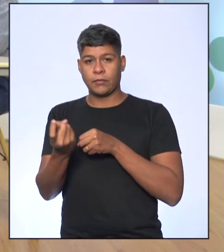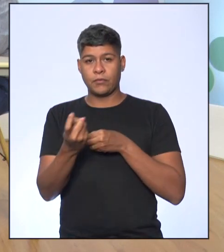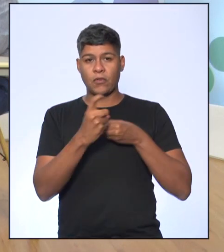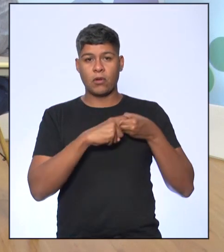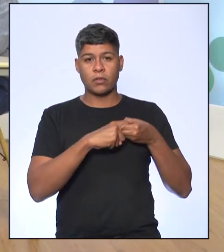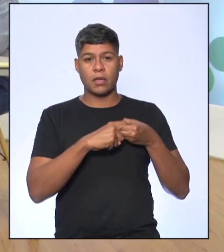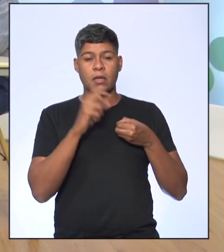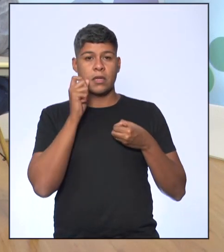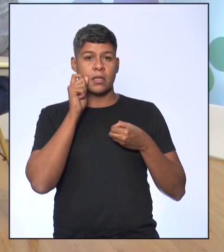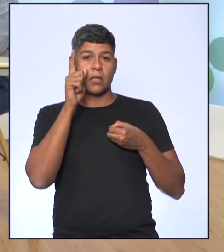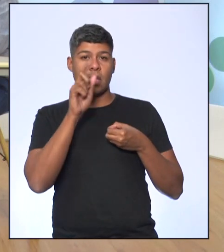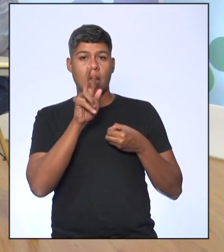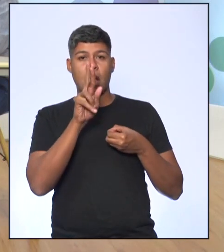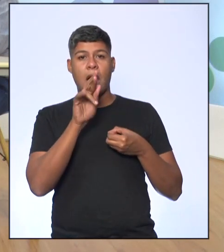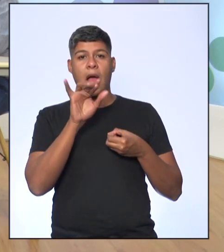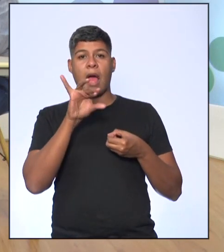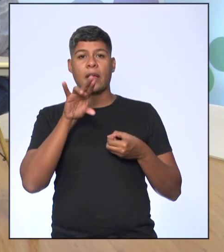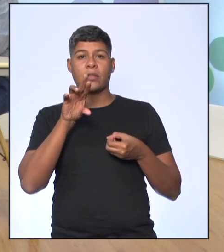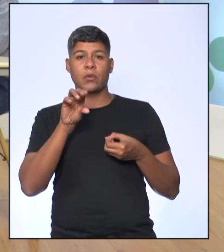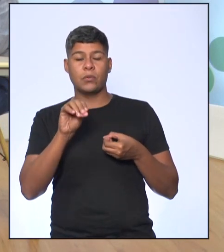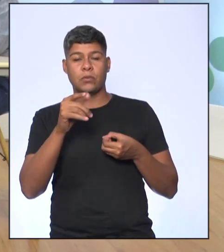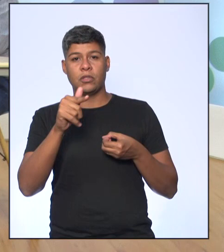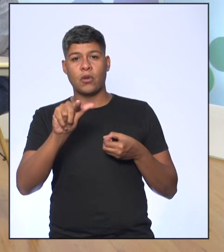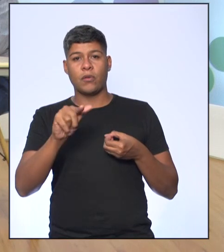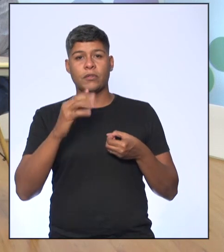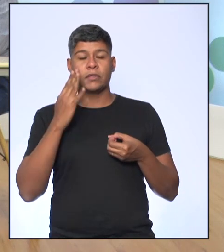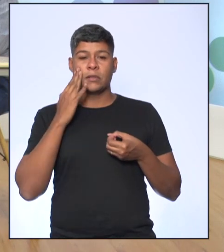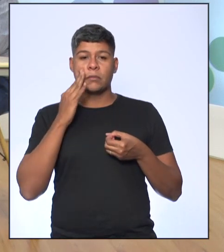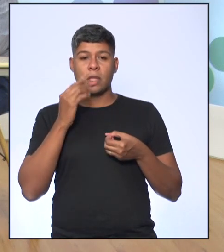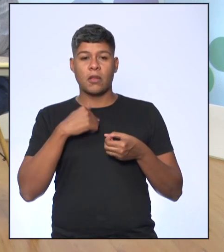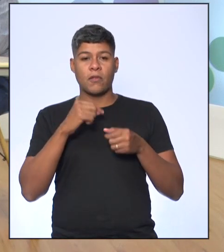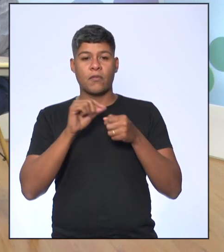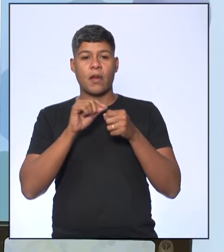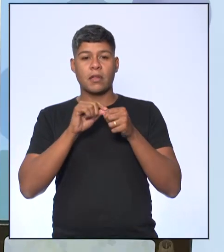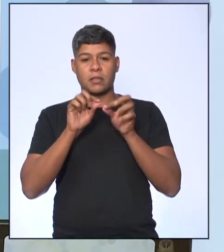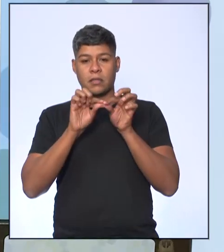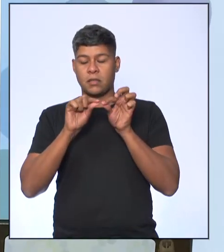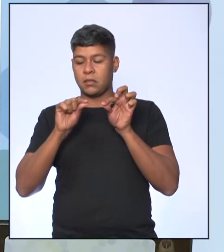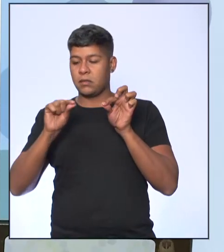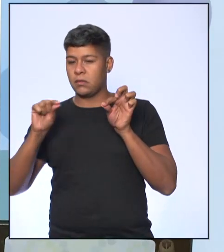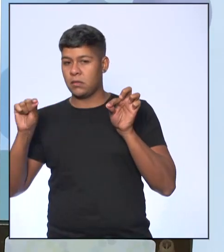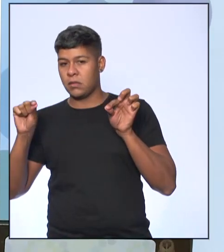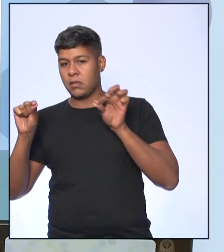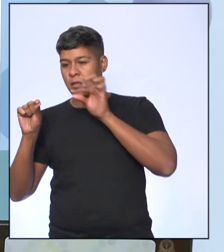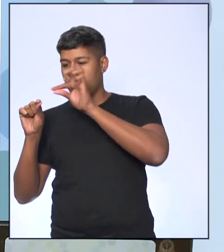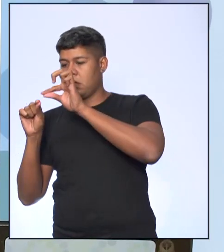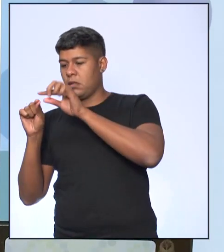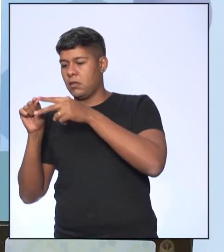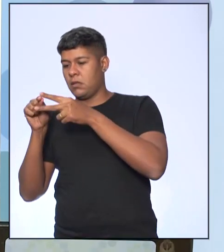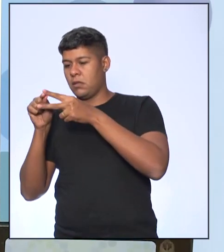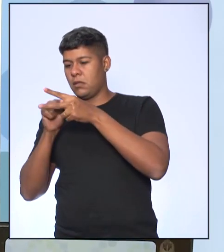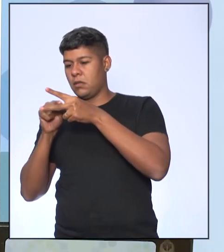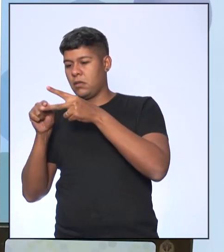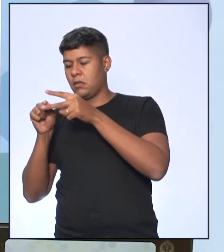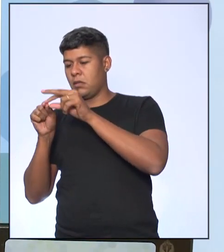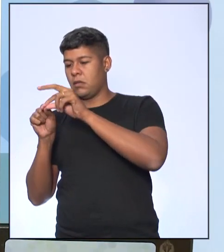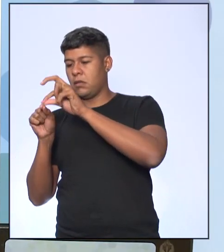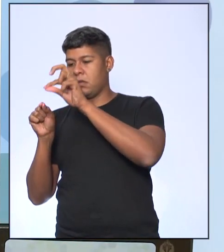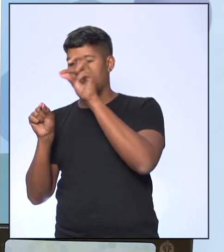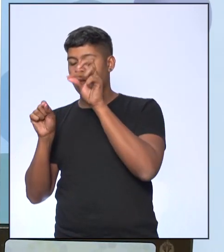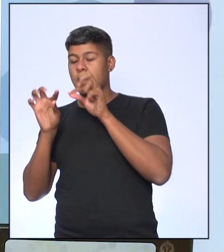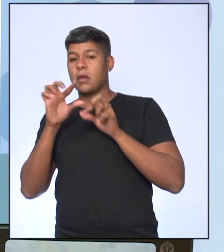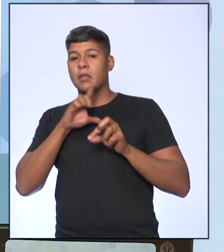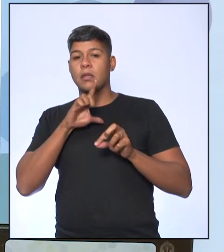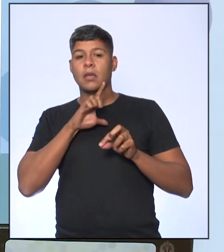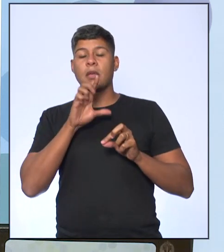voltar na ideia do rádio de novo. Então, quando eu faço a medição de um arco aqui, eu tenho um radiano. O